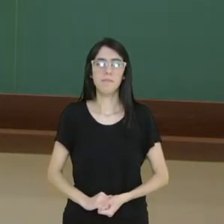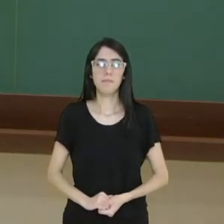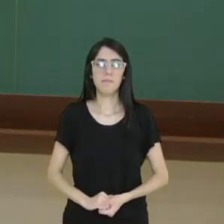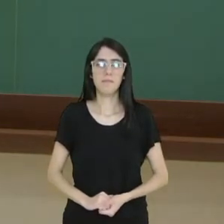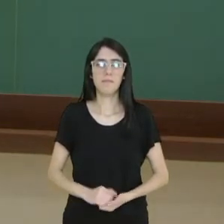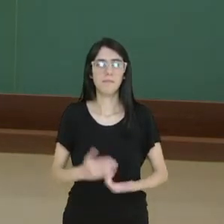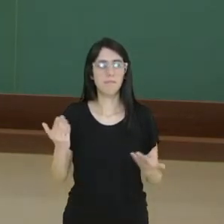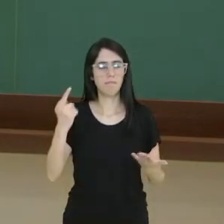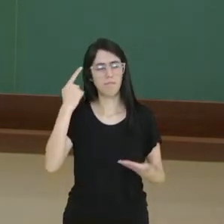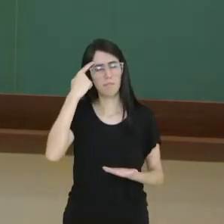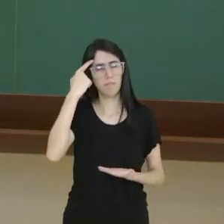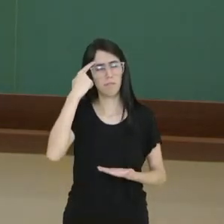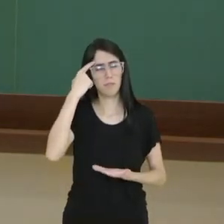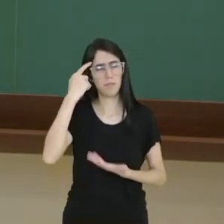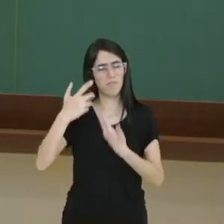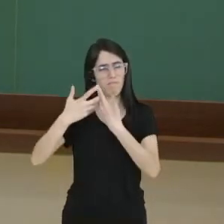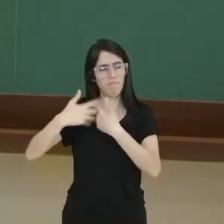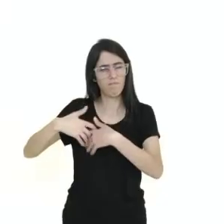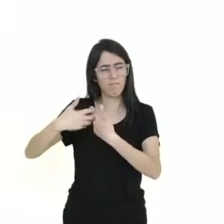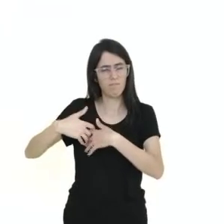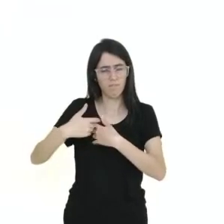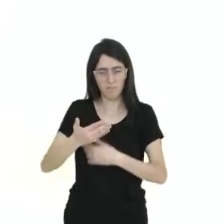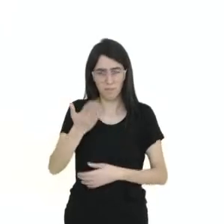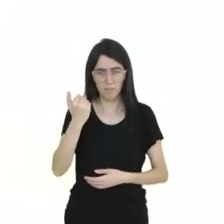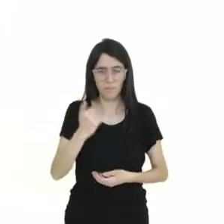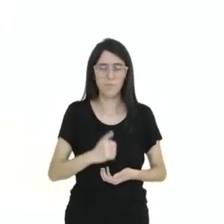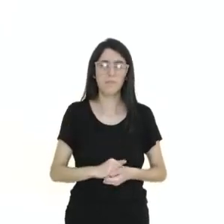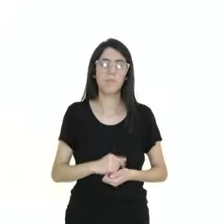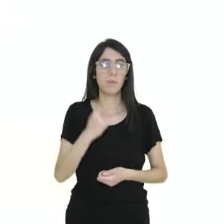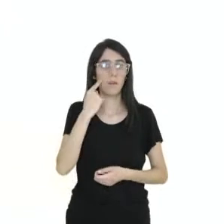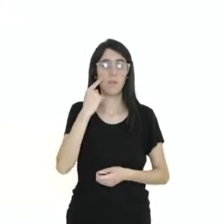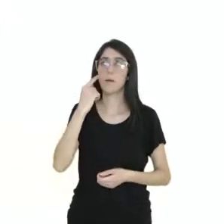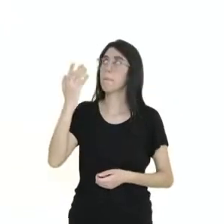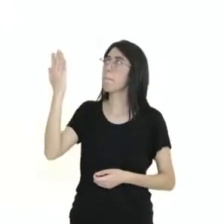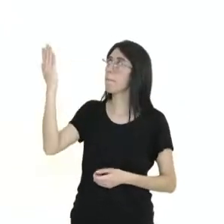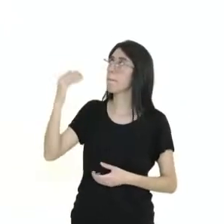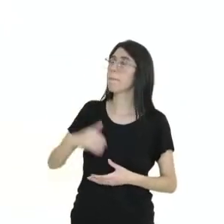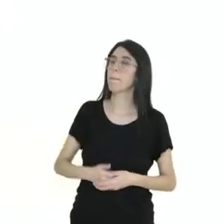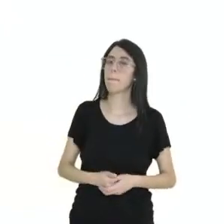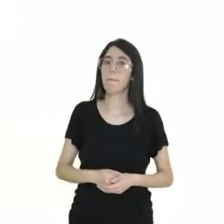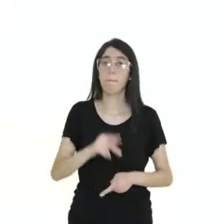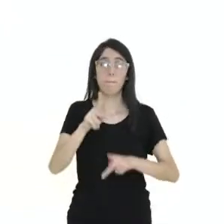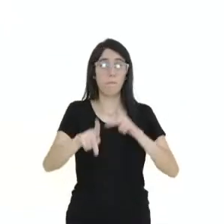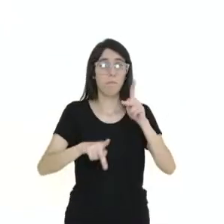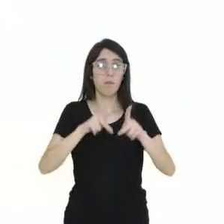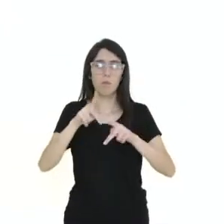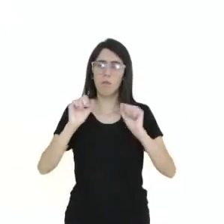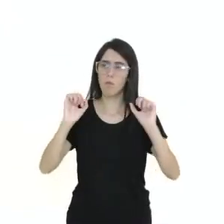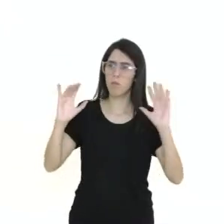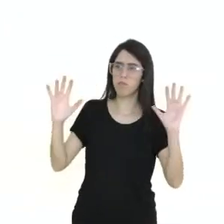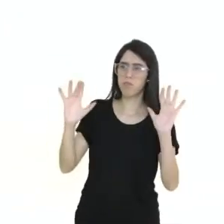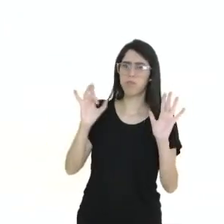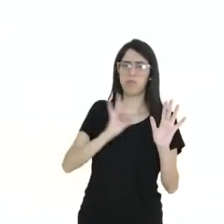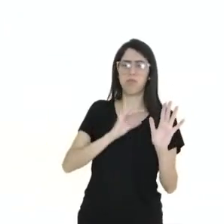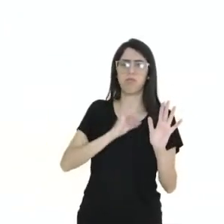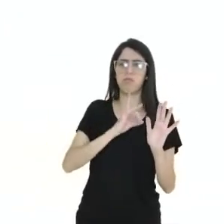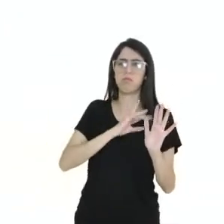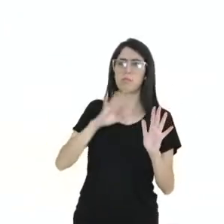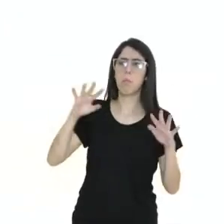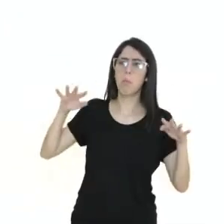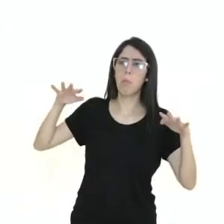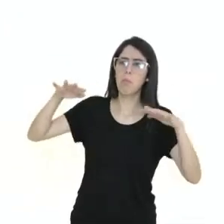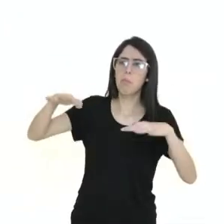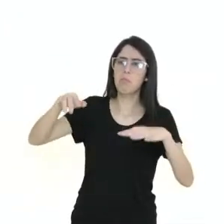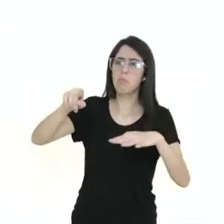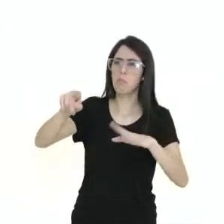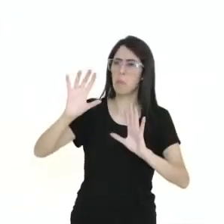Vamos pensar um pouquinho aqui juntos? Acompanhe aqui o trecho. O povo se afastou resfolegante e abriu-se uma clareira, no meio